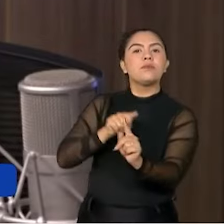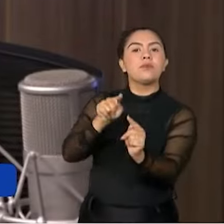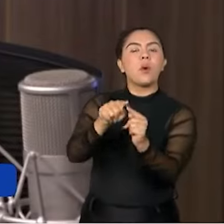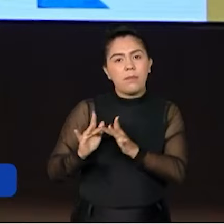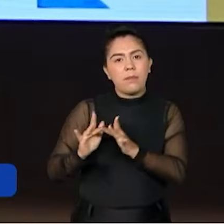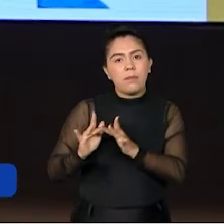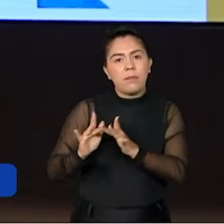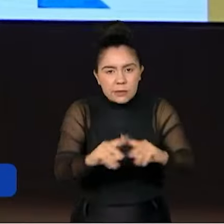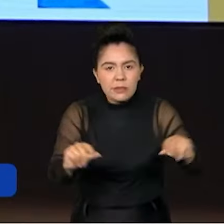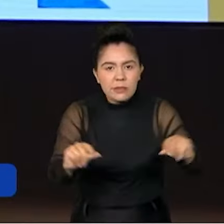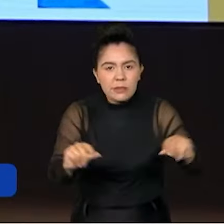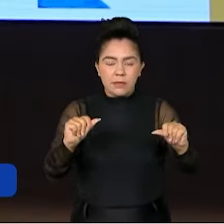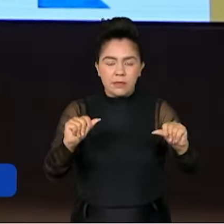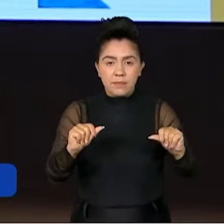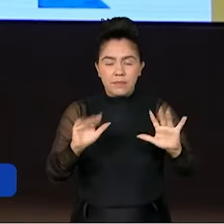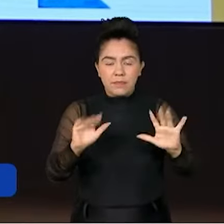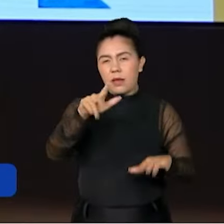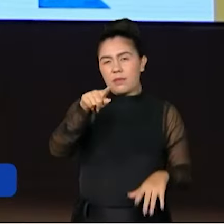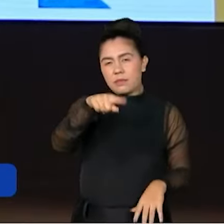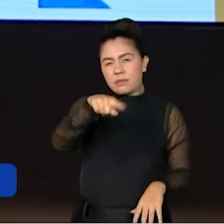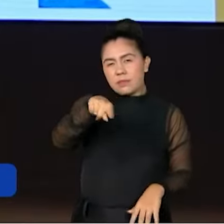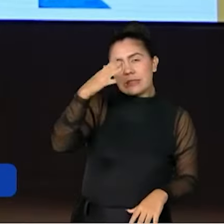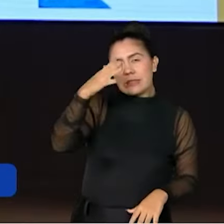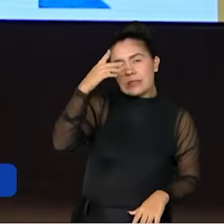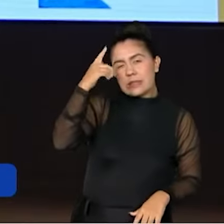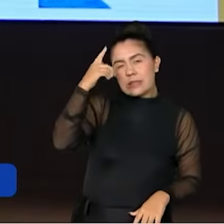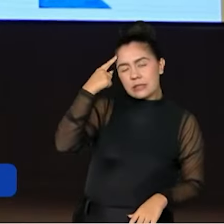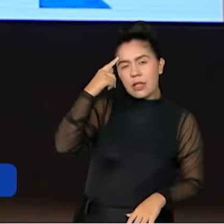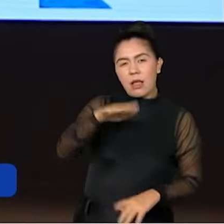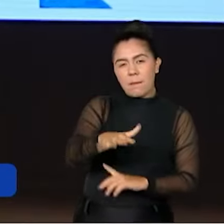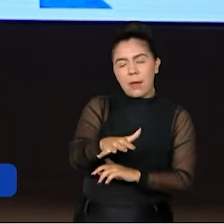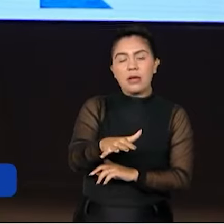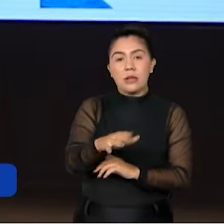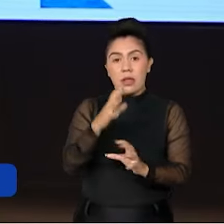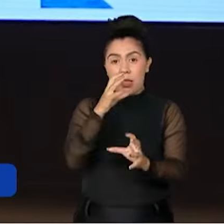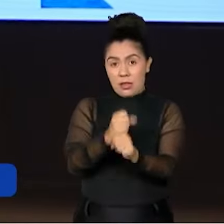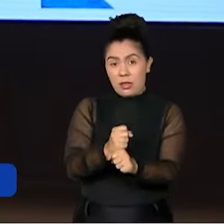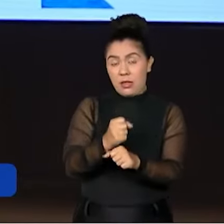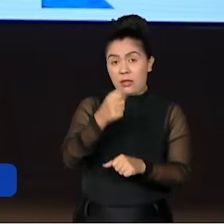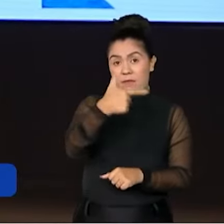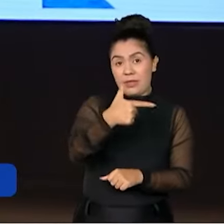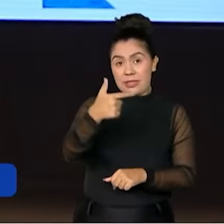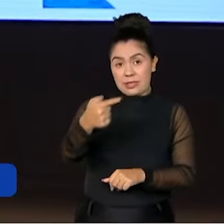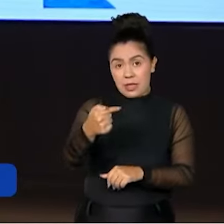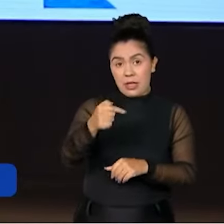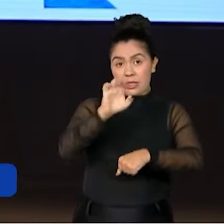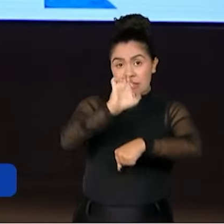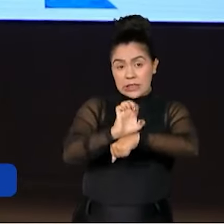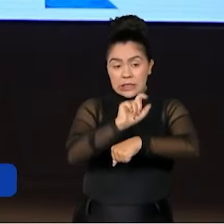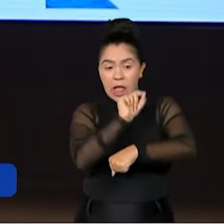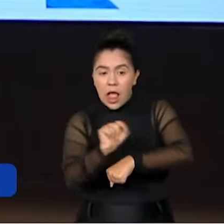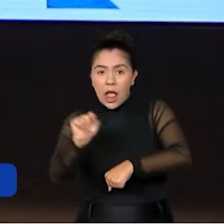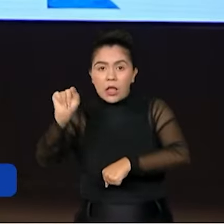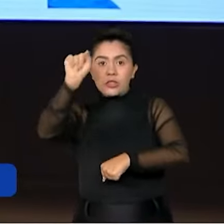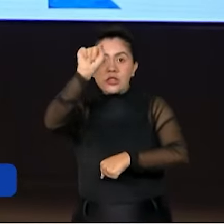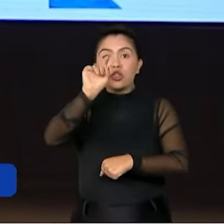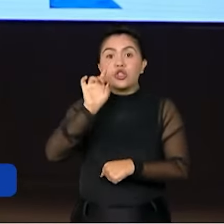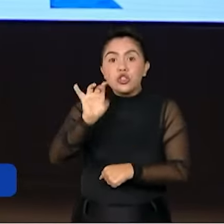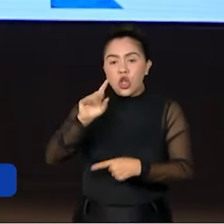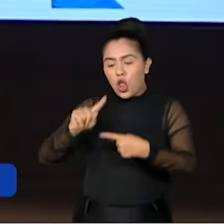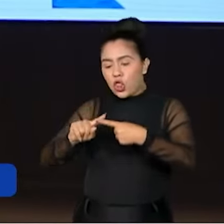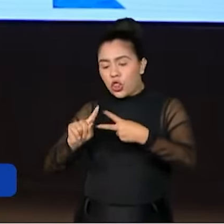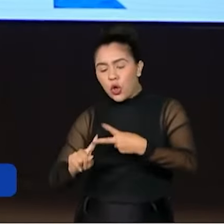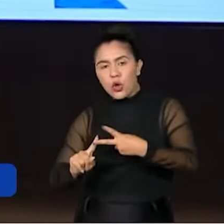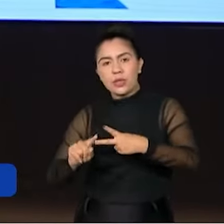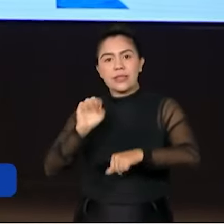ateando fogo. Só para se ter uma ideia, das 27 unidades da federação, só 2 estados não estão